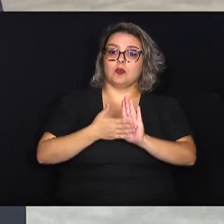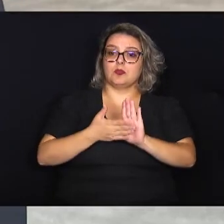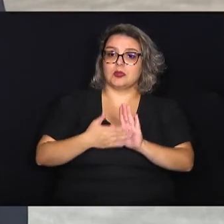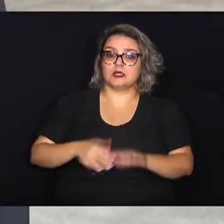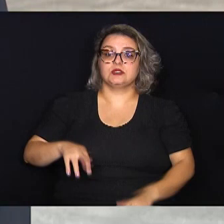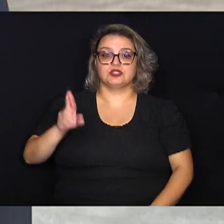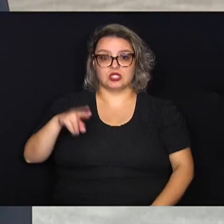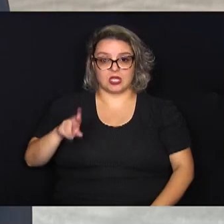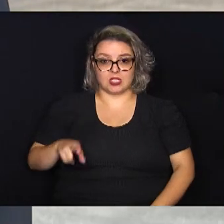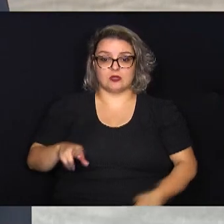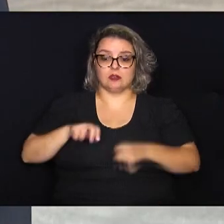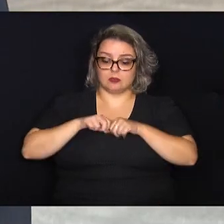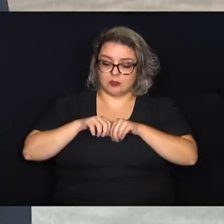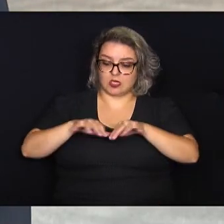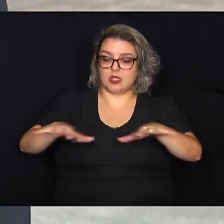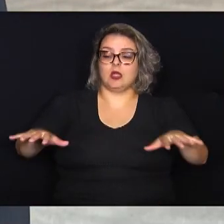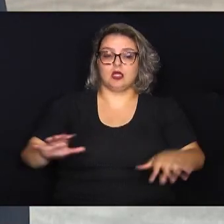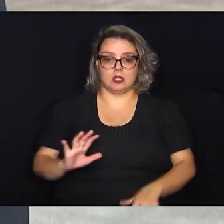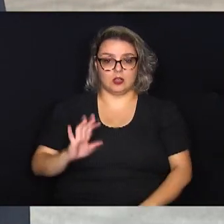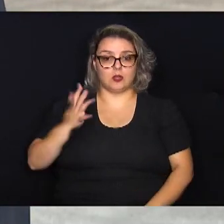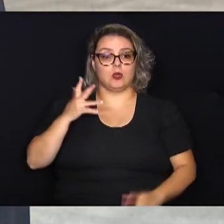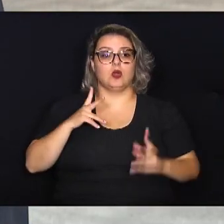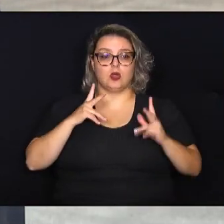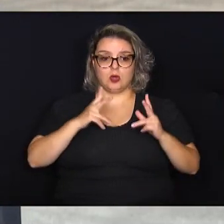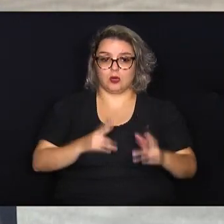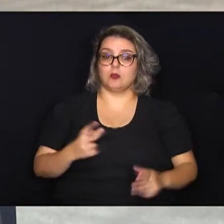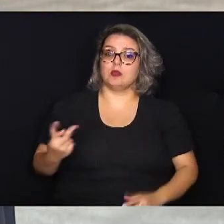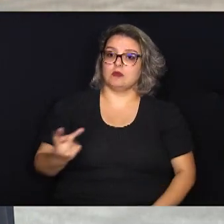que essa ampliação aconteça, assim como a